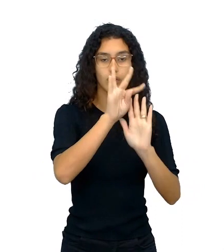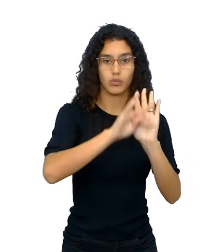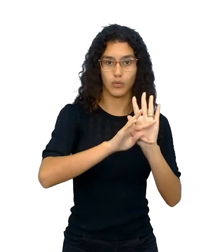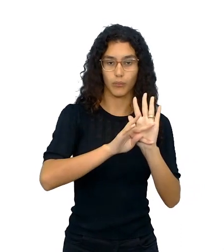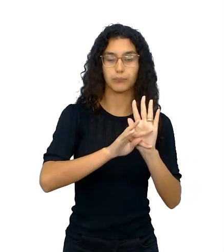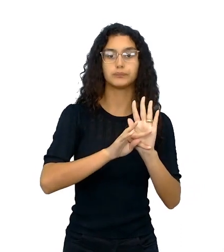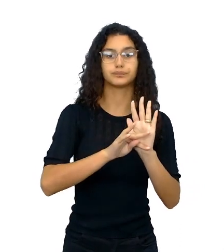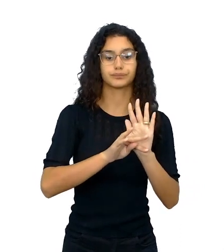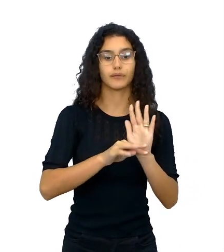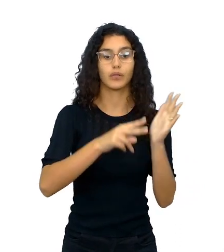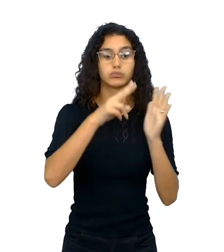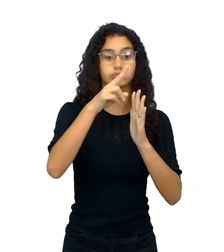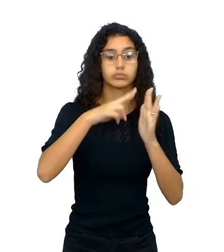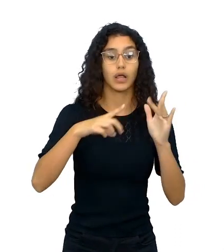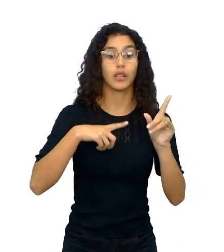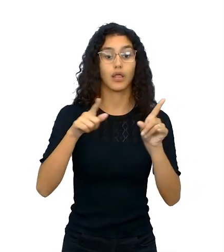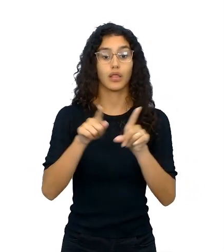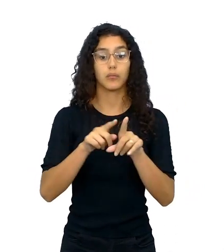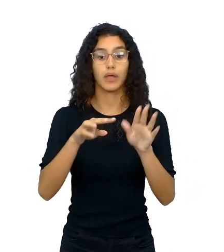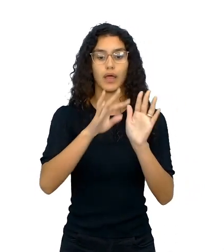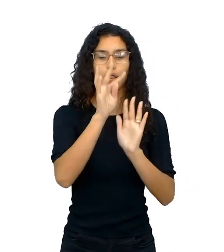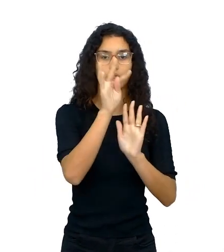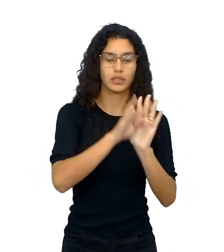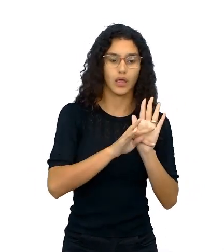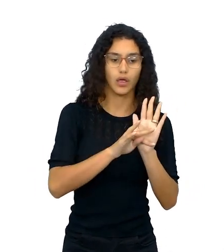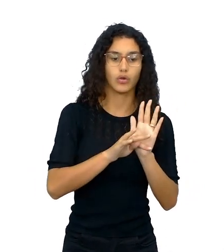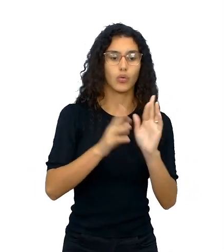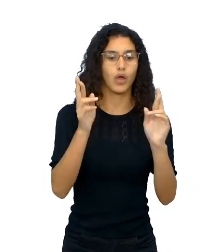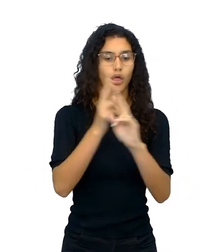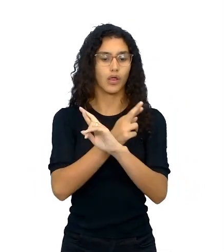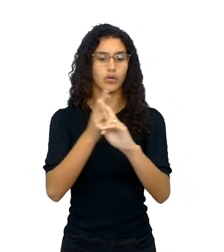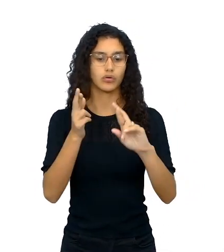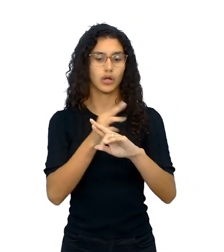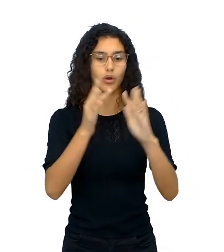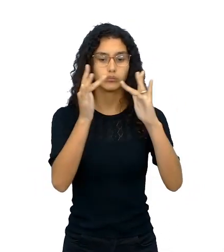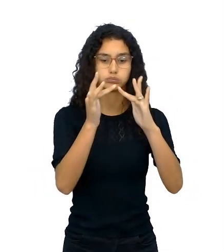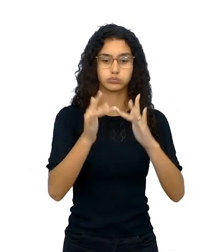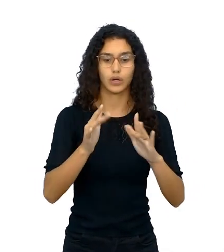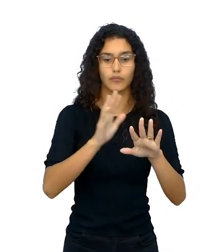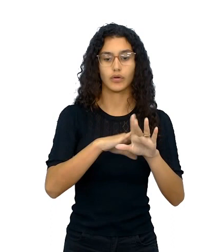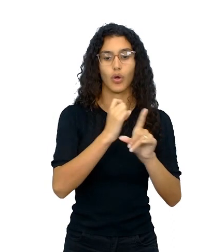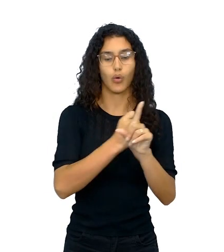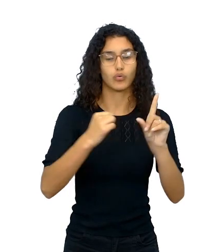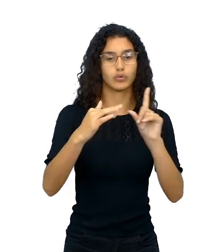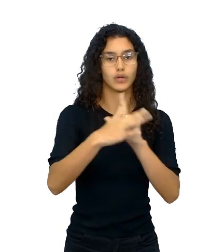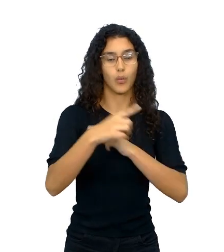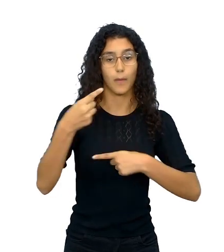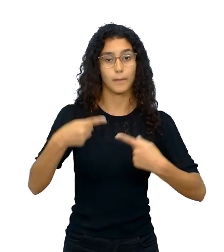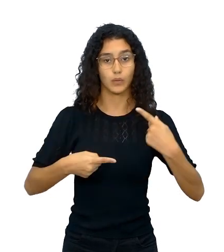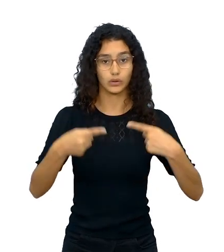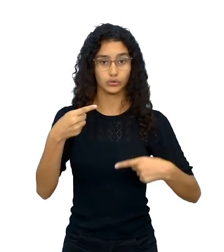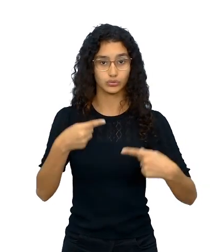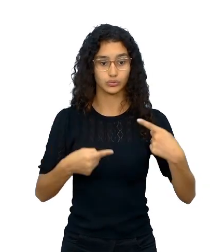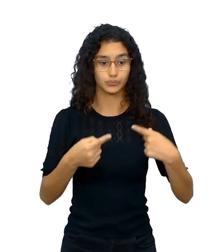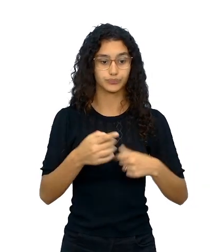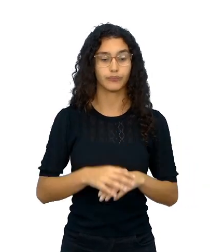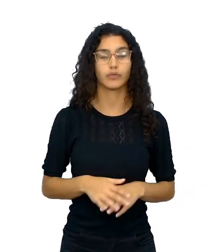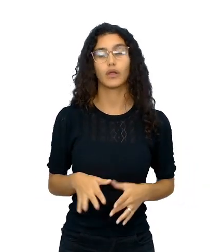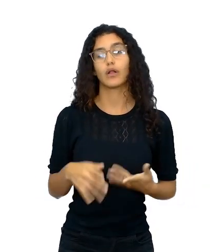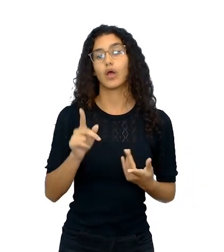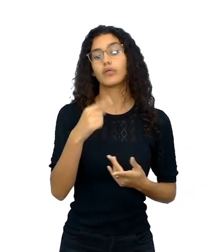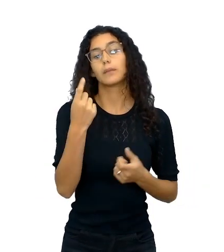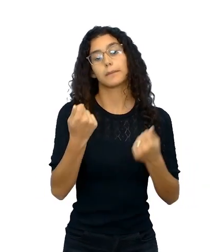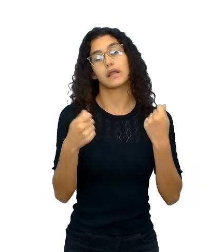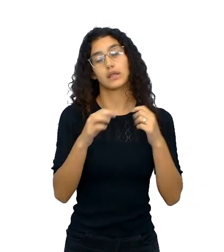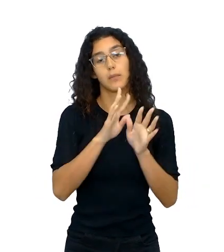romance, ler o texto literário associando ao contexto de produção social e político. Então, é isso que